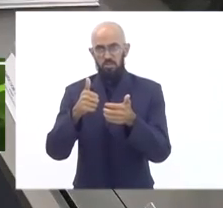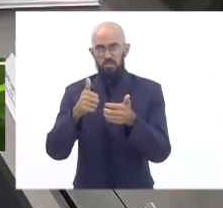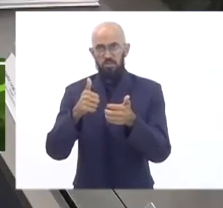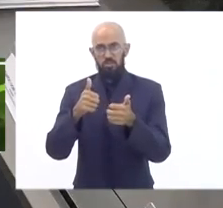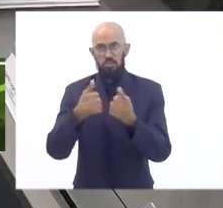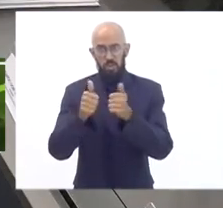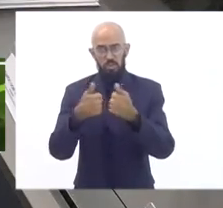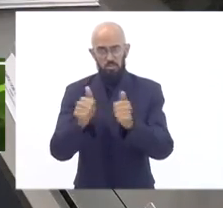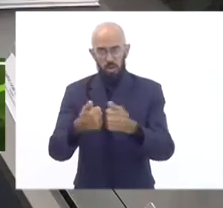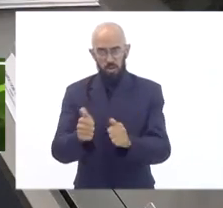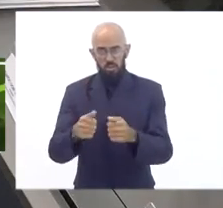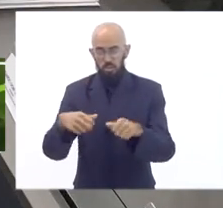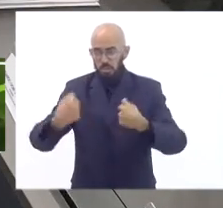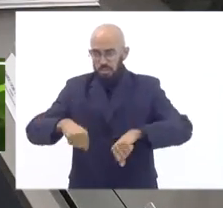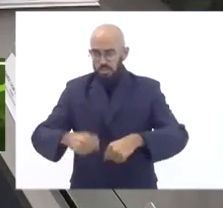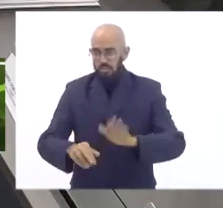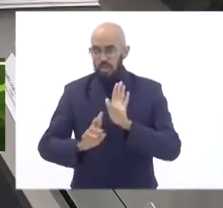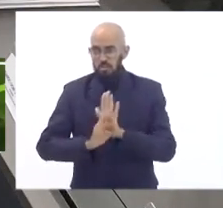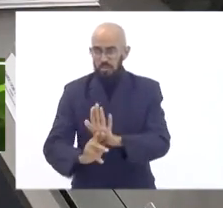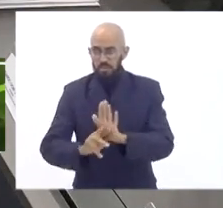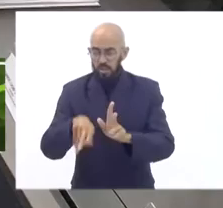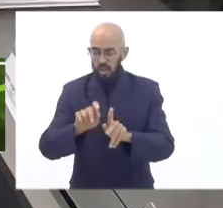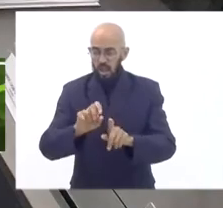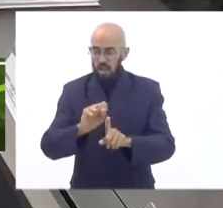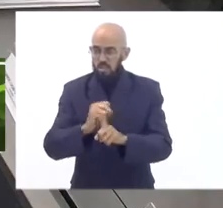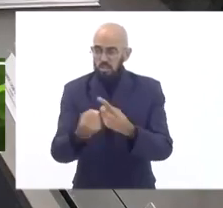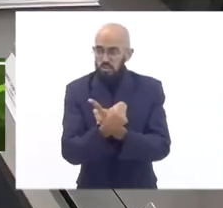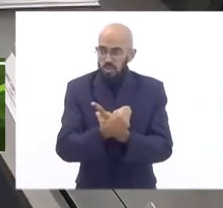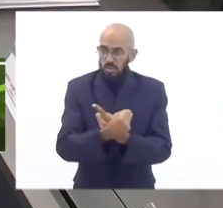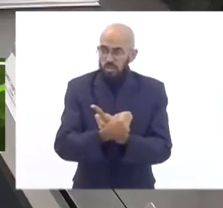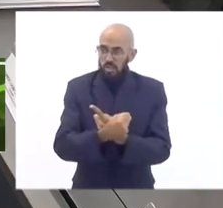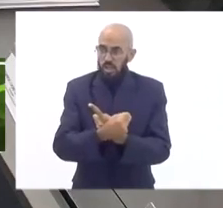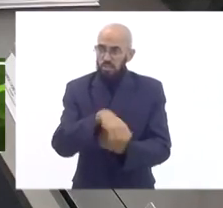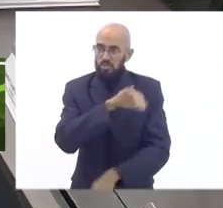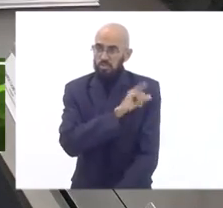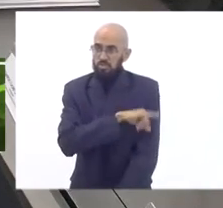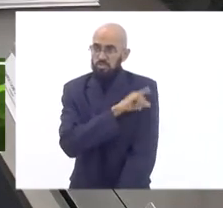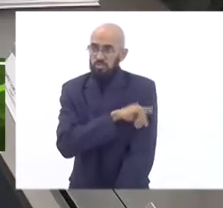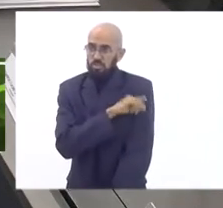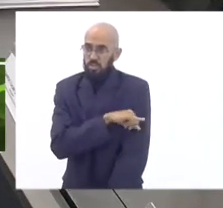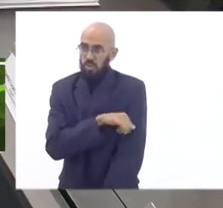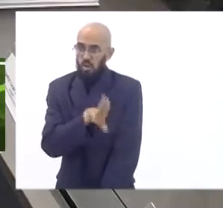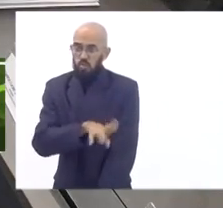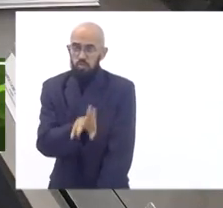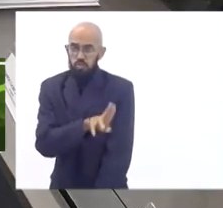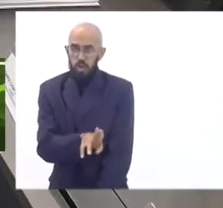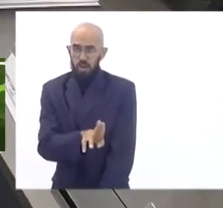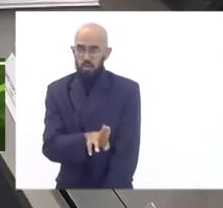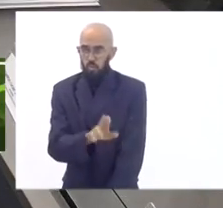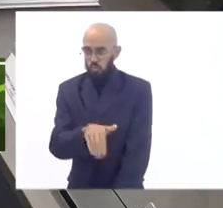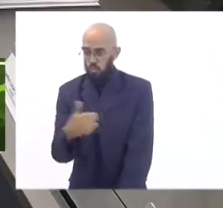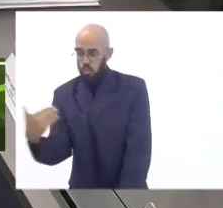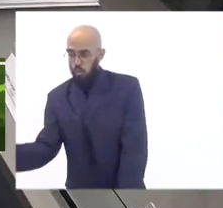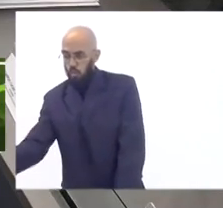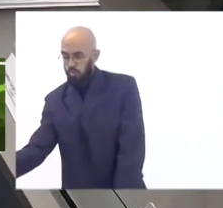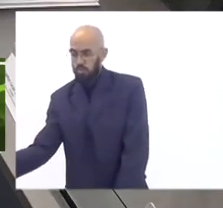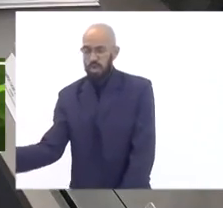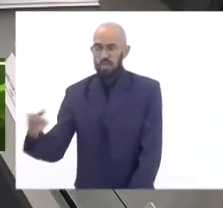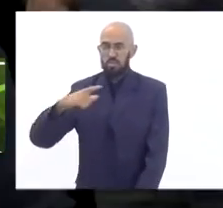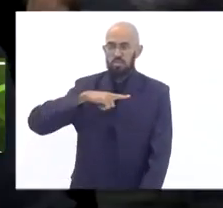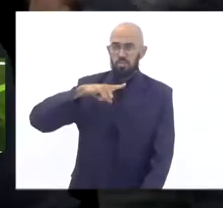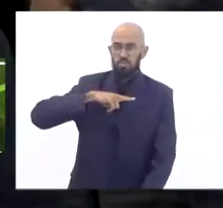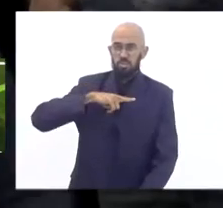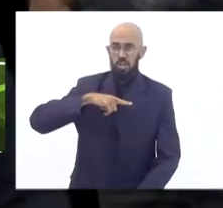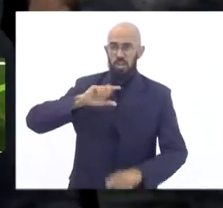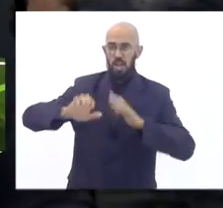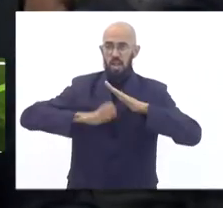deveria representar a sociedade fluminense, aquele que é usuário do transporte. Sim. Do outro lado do balcão, nós